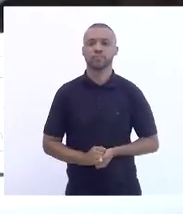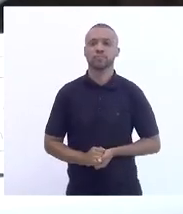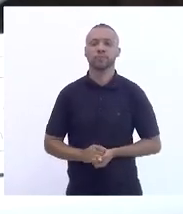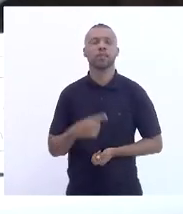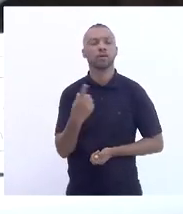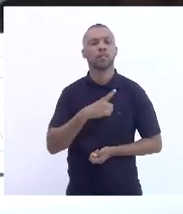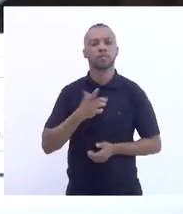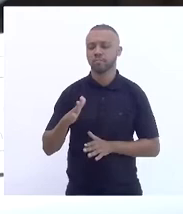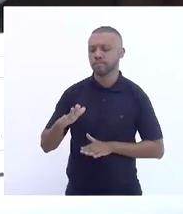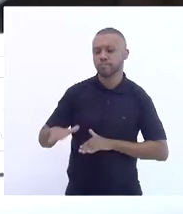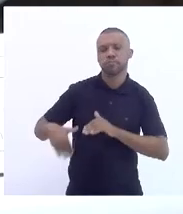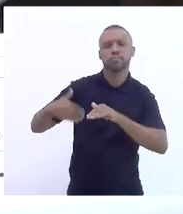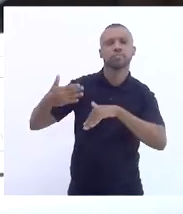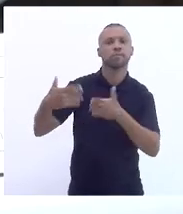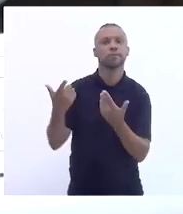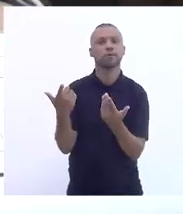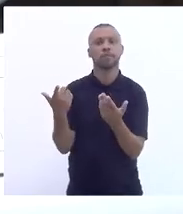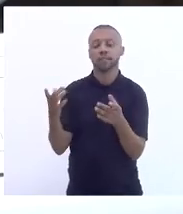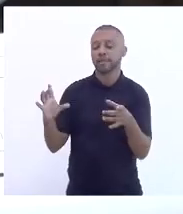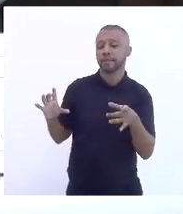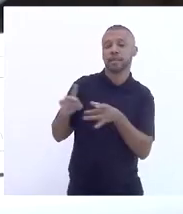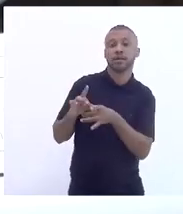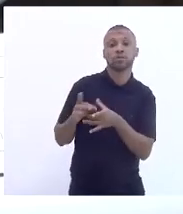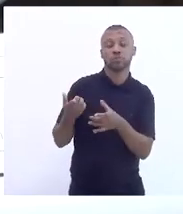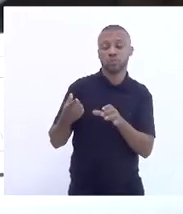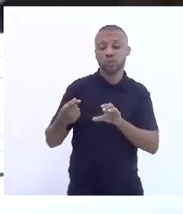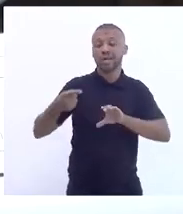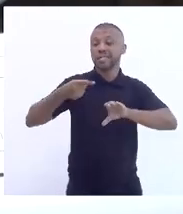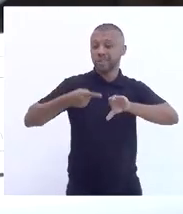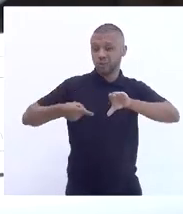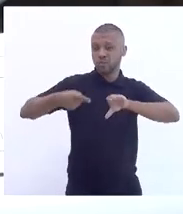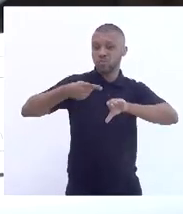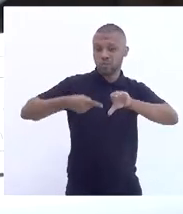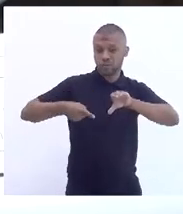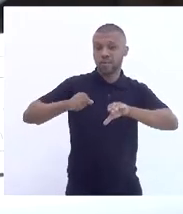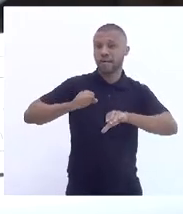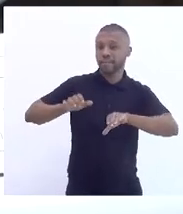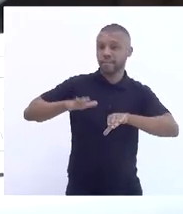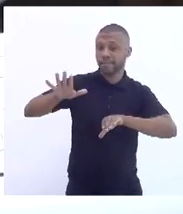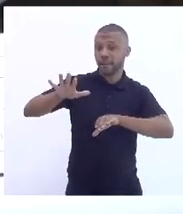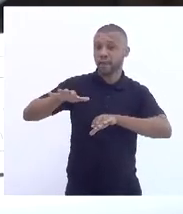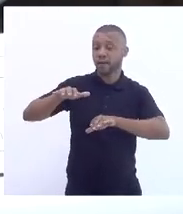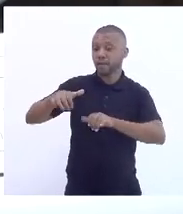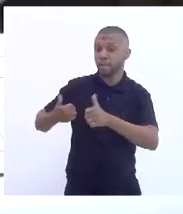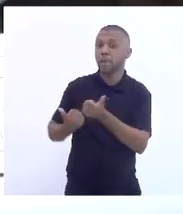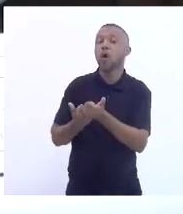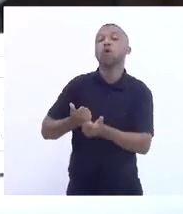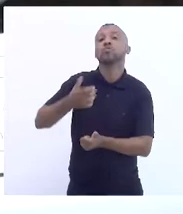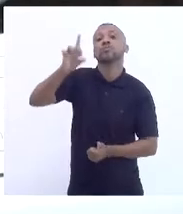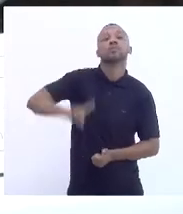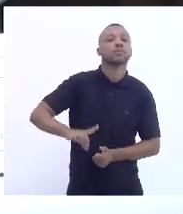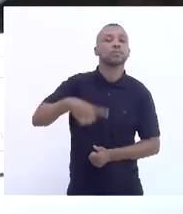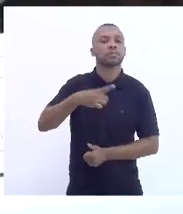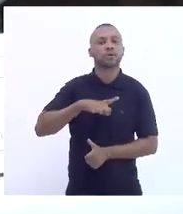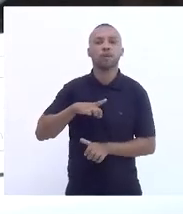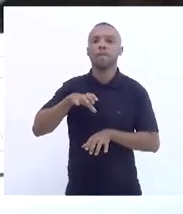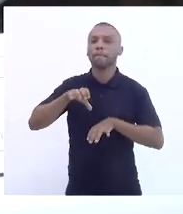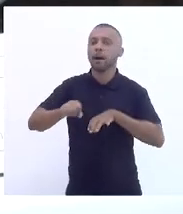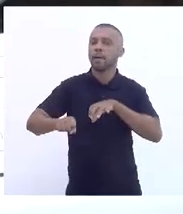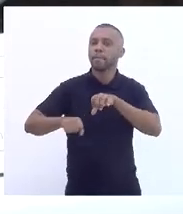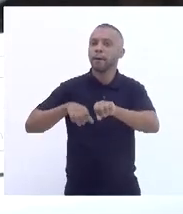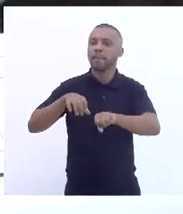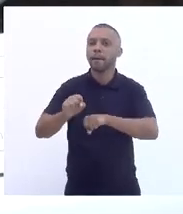desenvolvido para além do circuito favela por direito que o Guilherme vai os meus a melhor mas nós temos buscado estar no